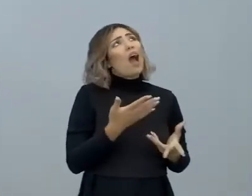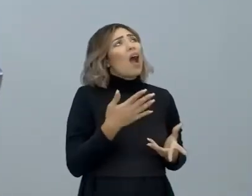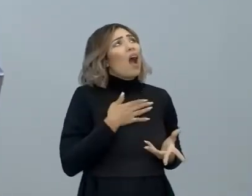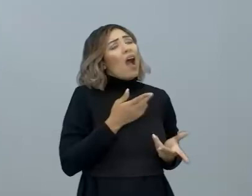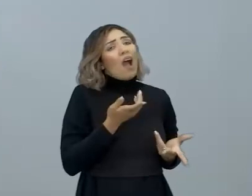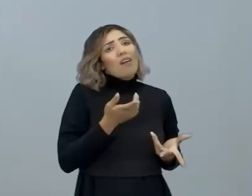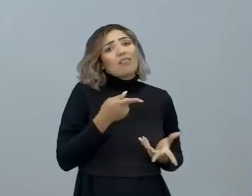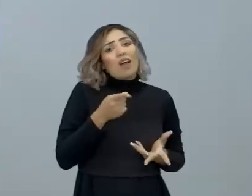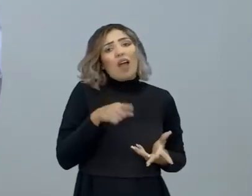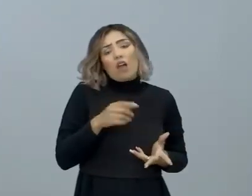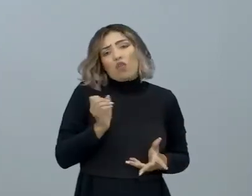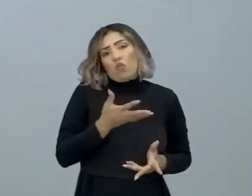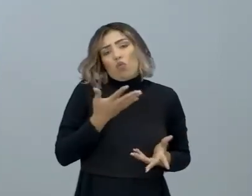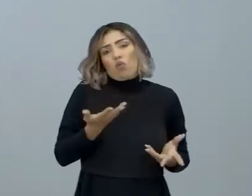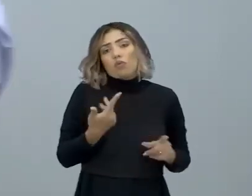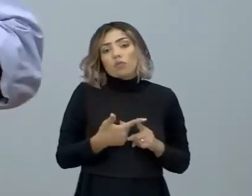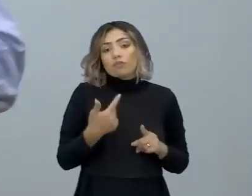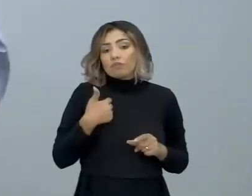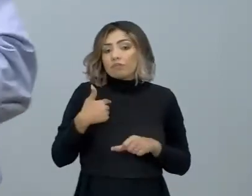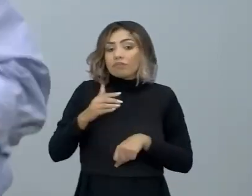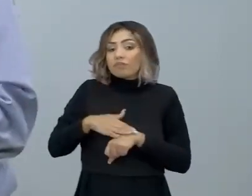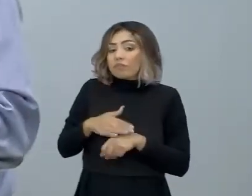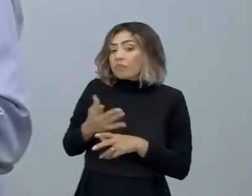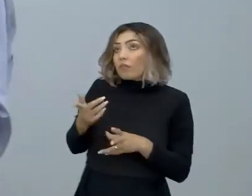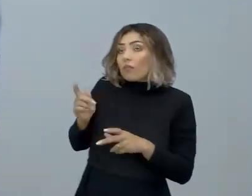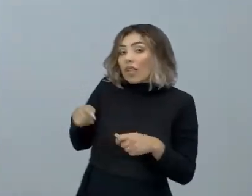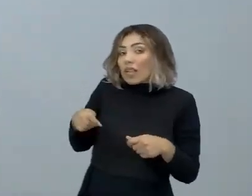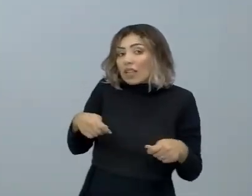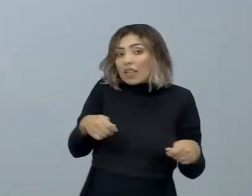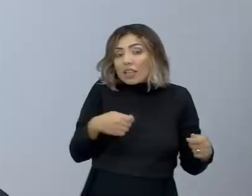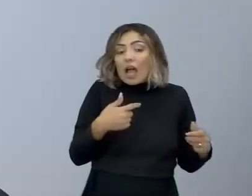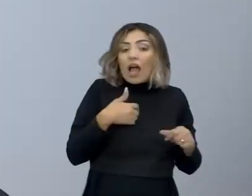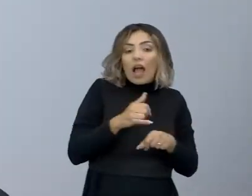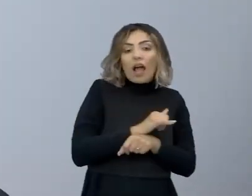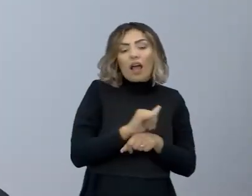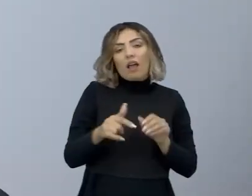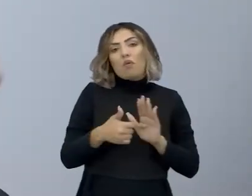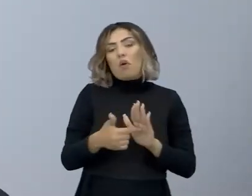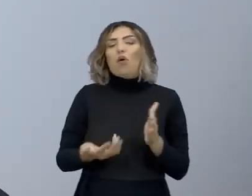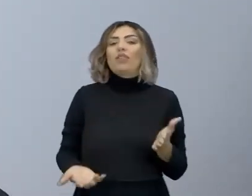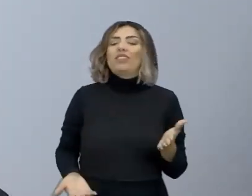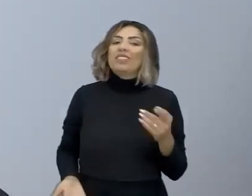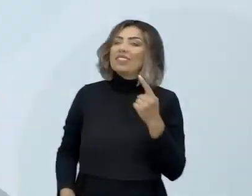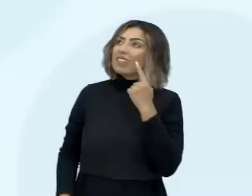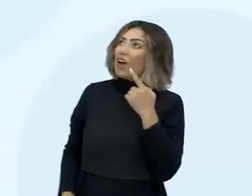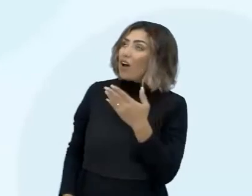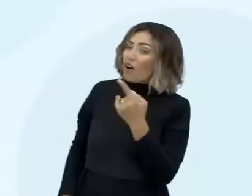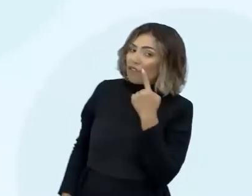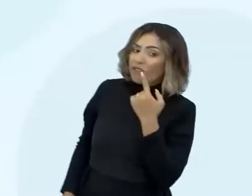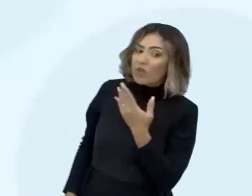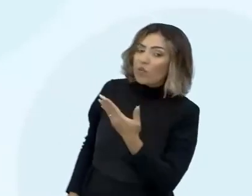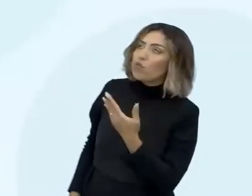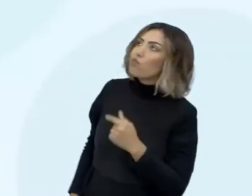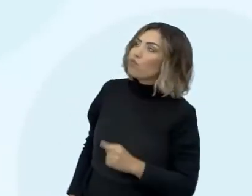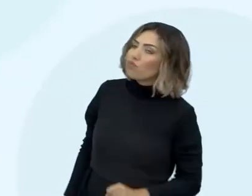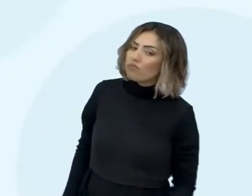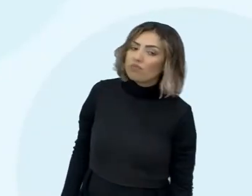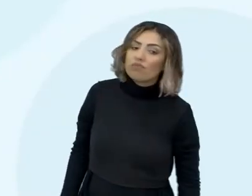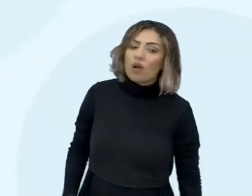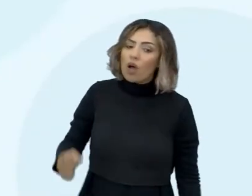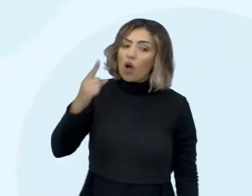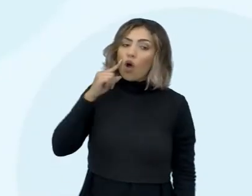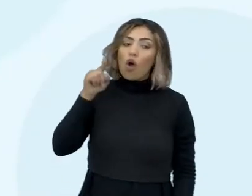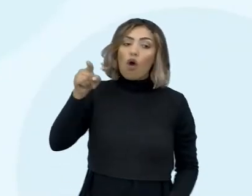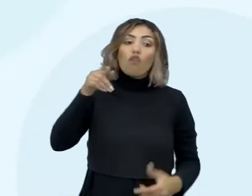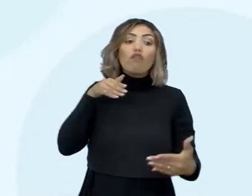assim, eu construí o que deu. Ó, coloca na tela lá de novo, olha lá, Eveline, olha lá o lugarzinho bacana